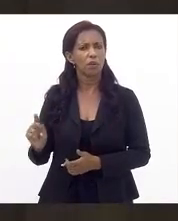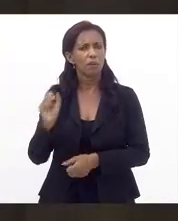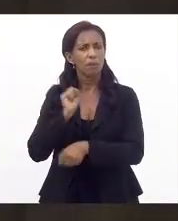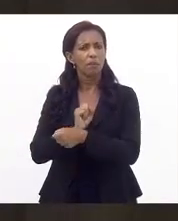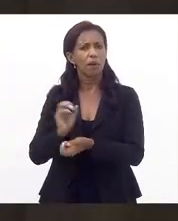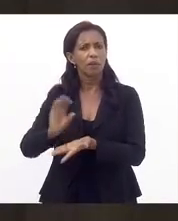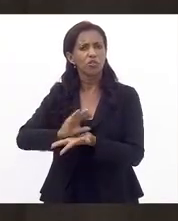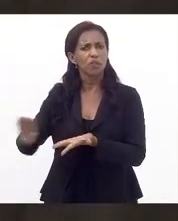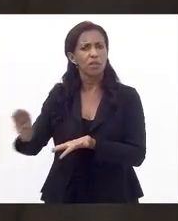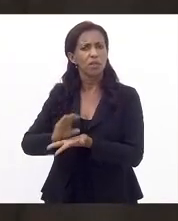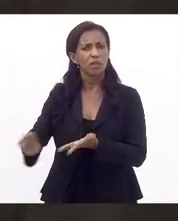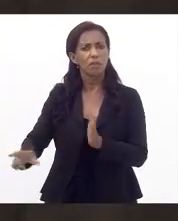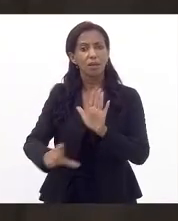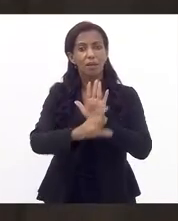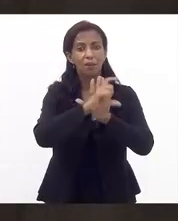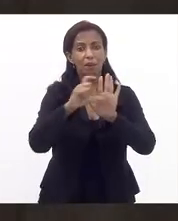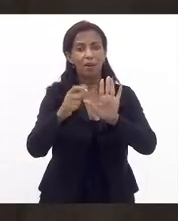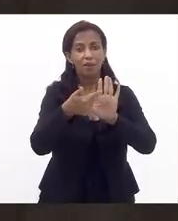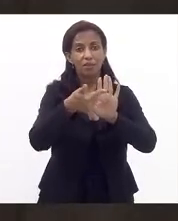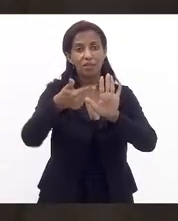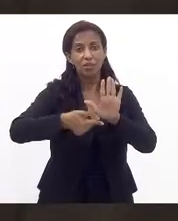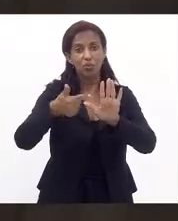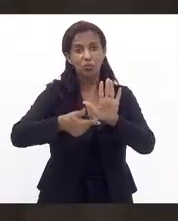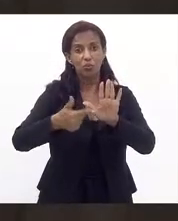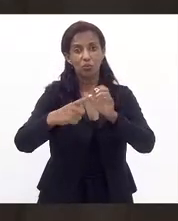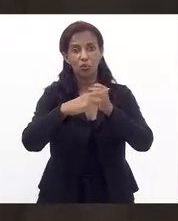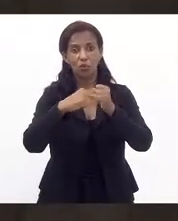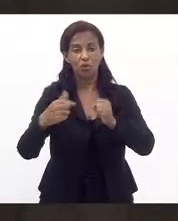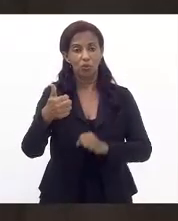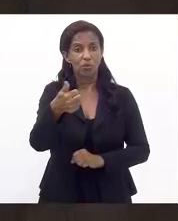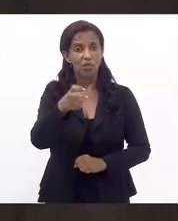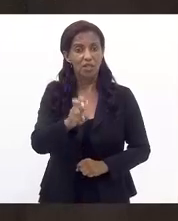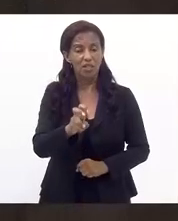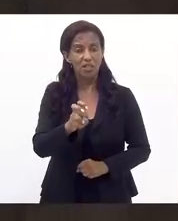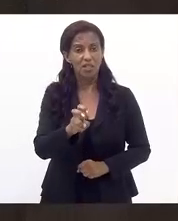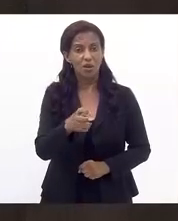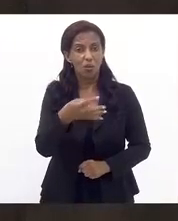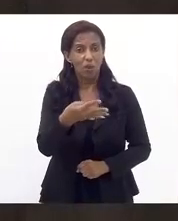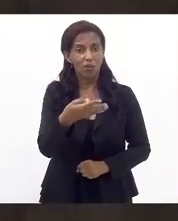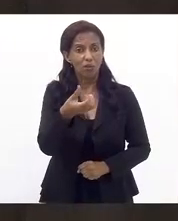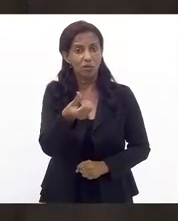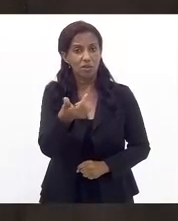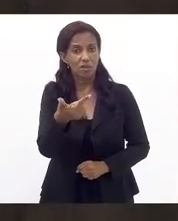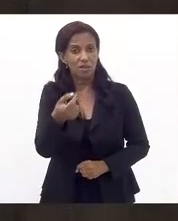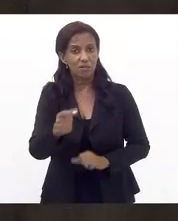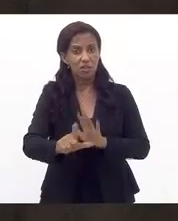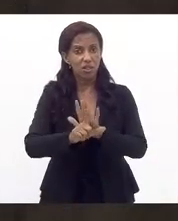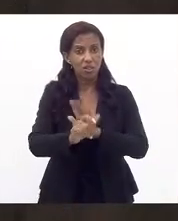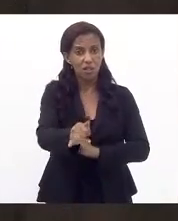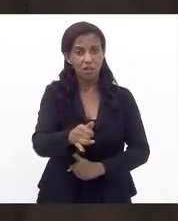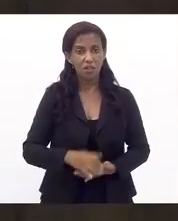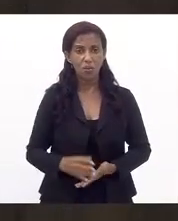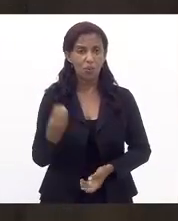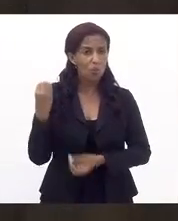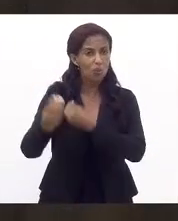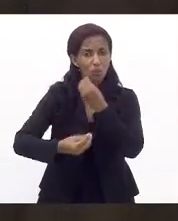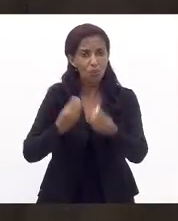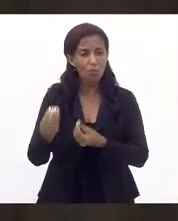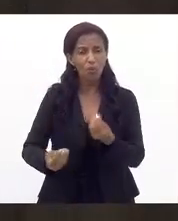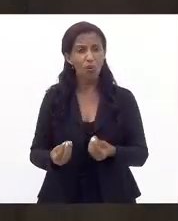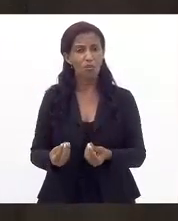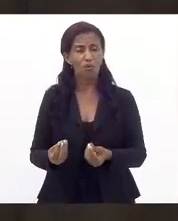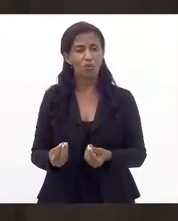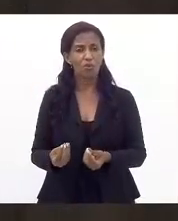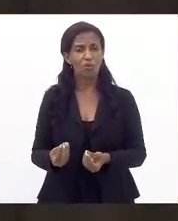essa verba está expresso o segundo do artigo 15 ali 4620 Então como que ela vai água de